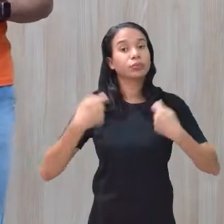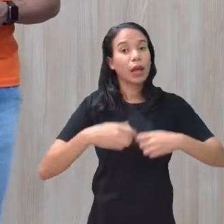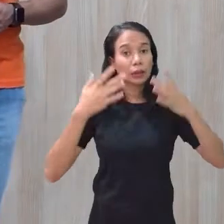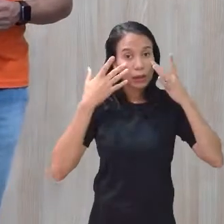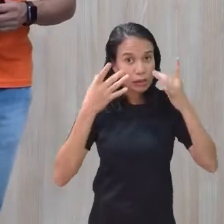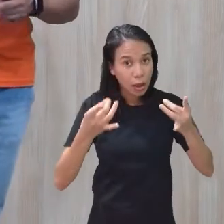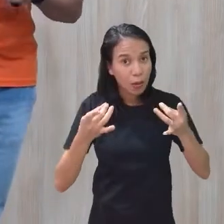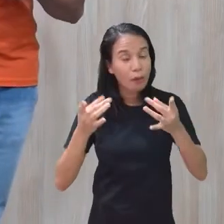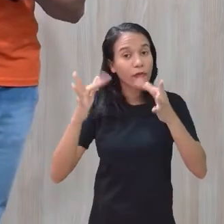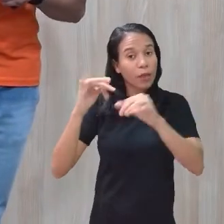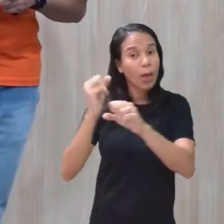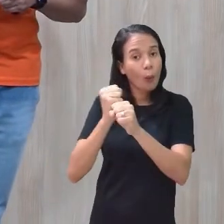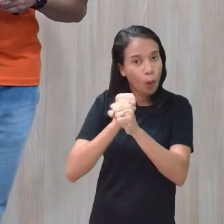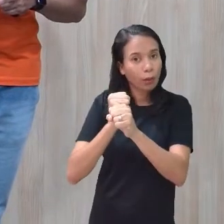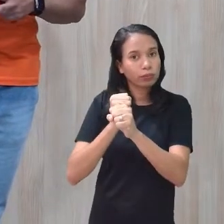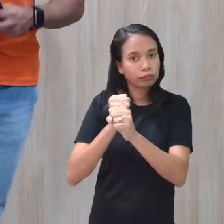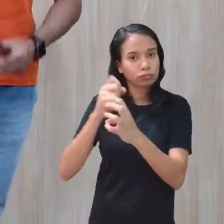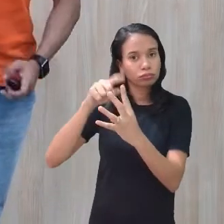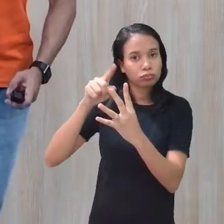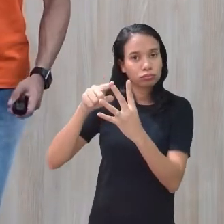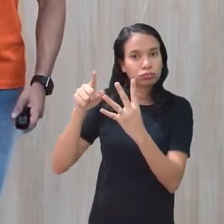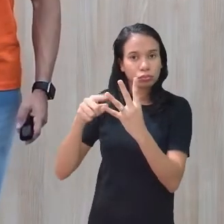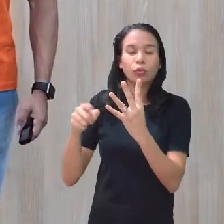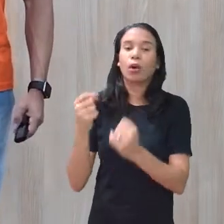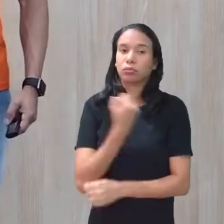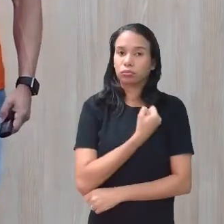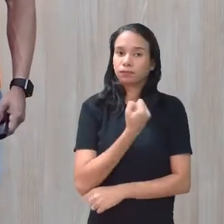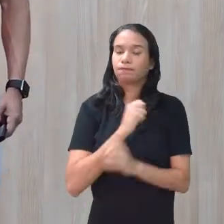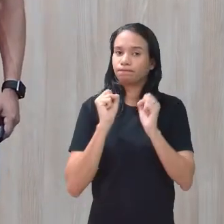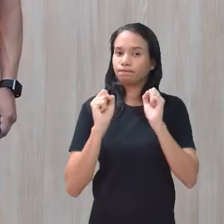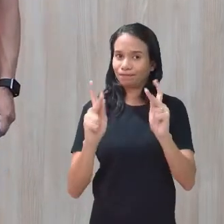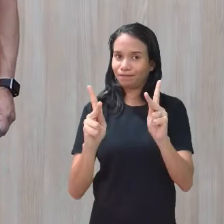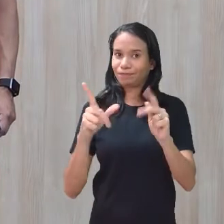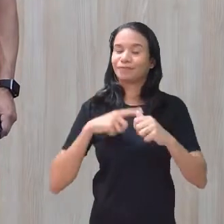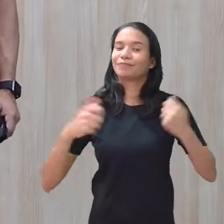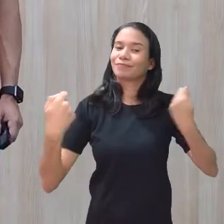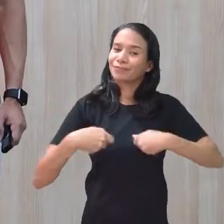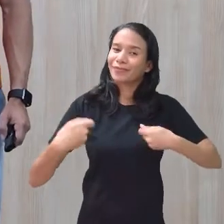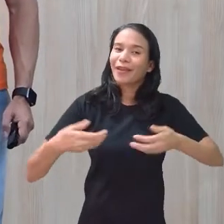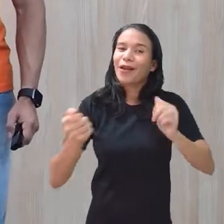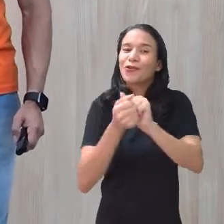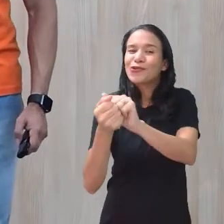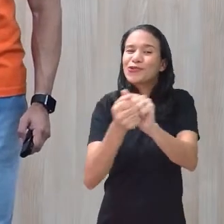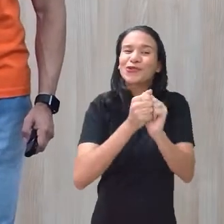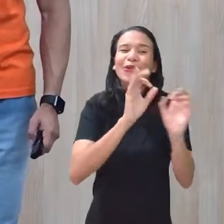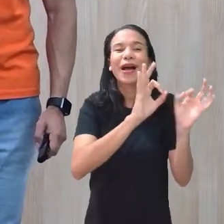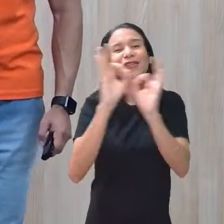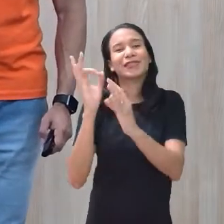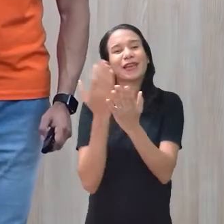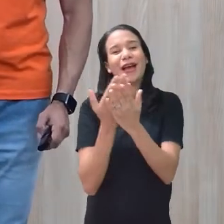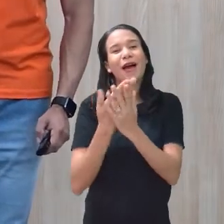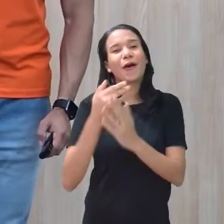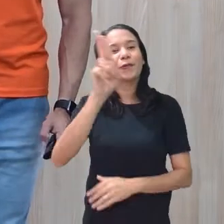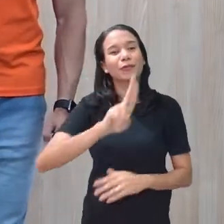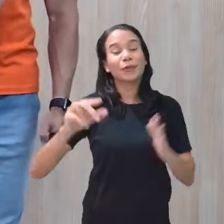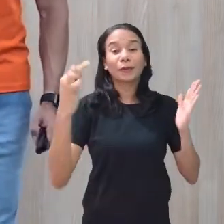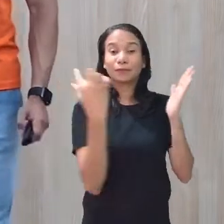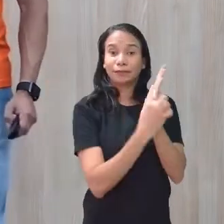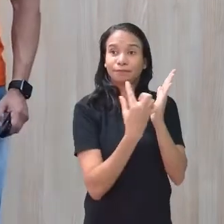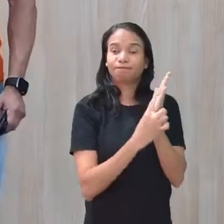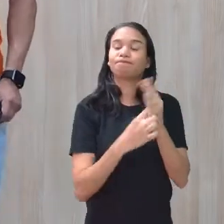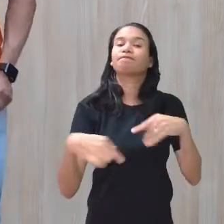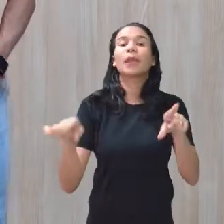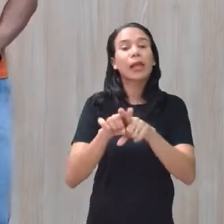dígitos finais aí do seu ano, tá bom? Então vem acompanhar aí a aula com a gente através do nosso aplicativo.